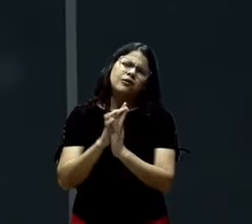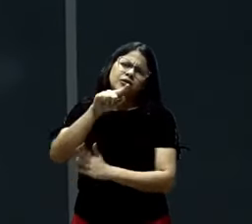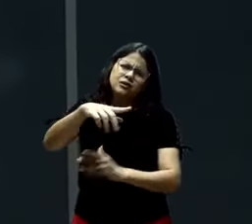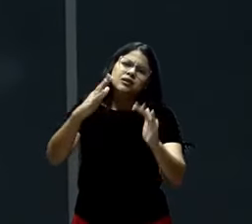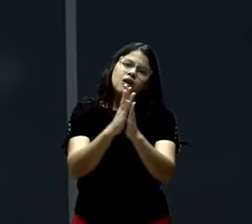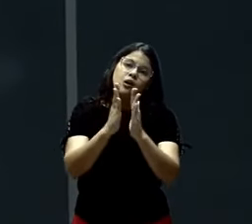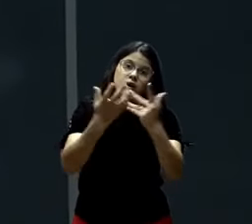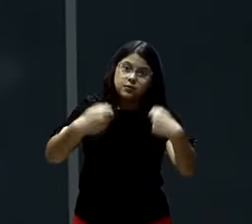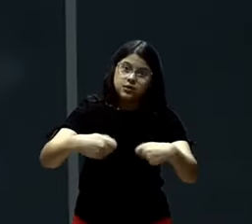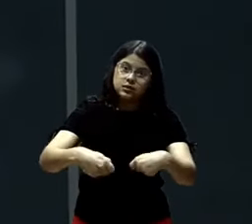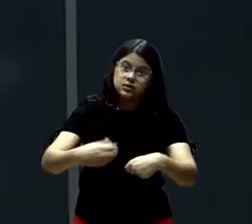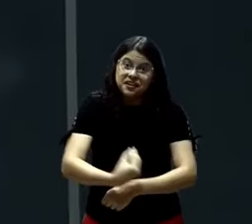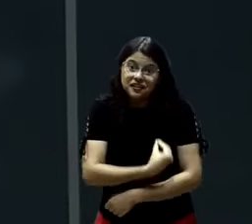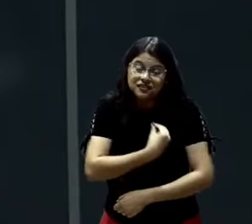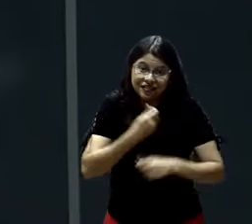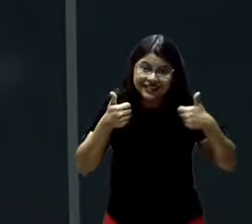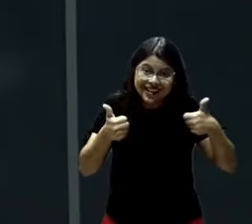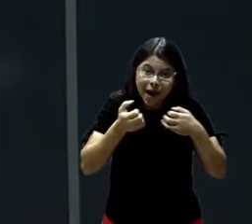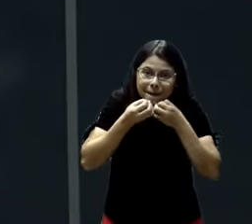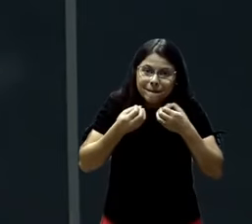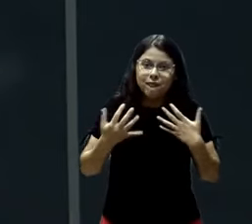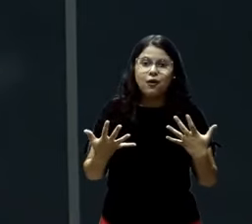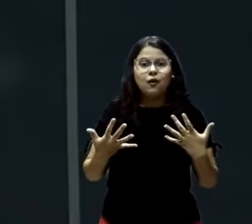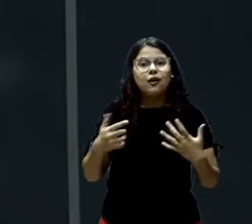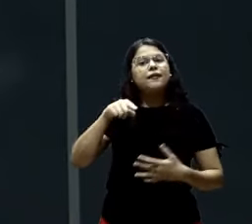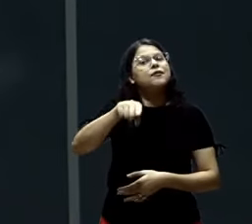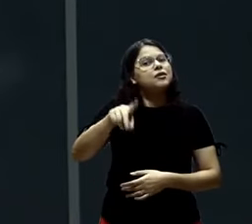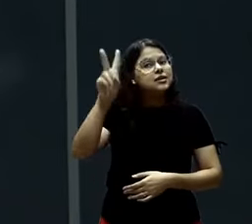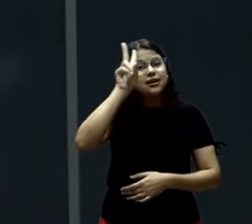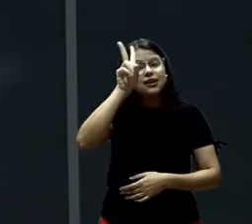Se está bom, lembre-se disso. Ore.